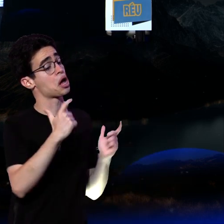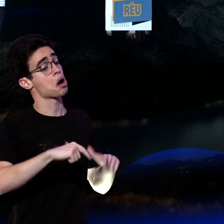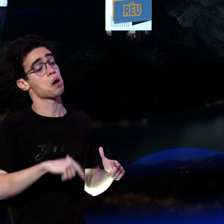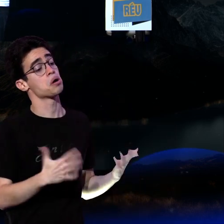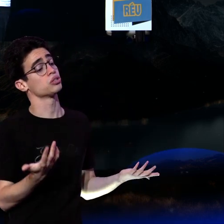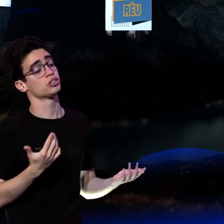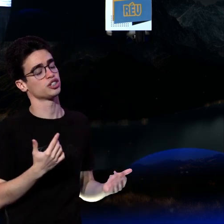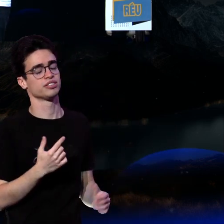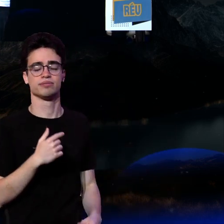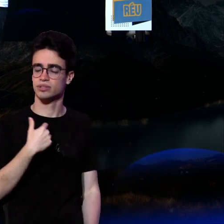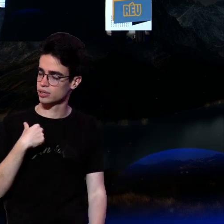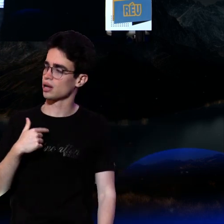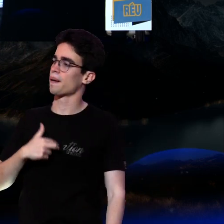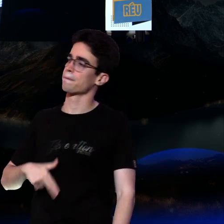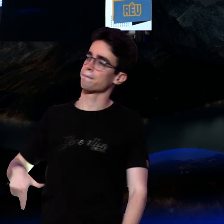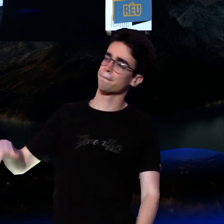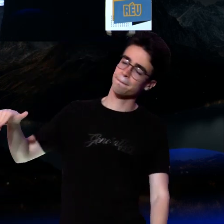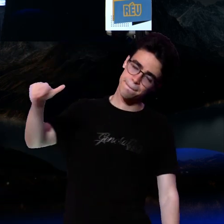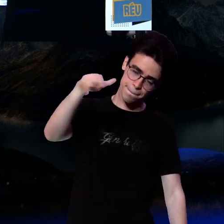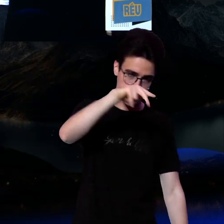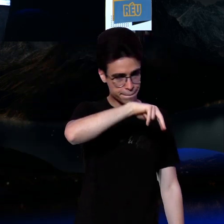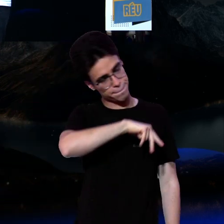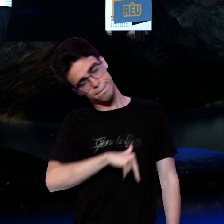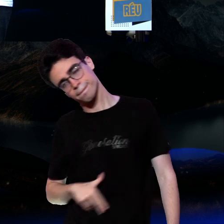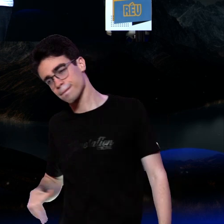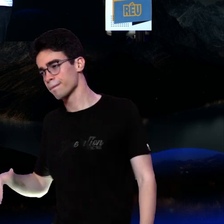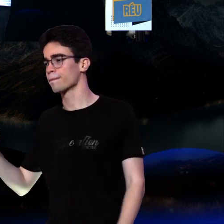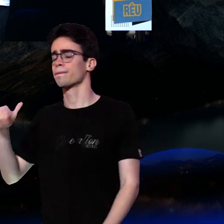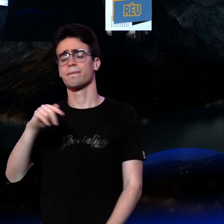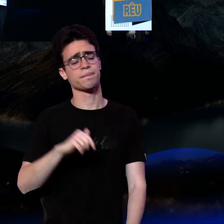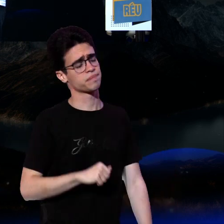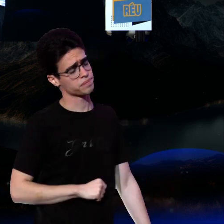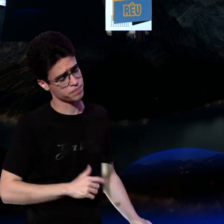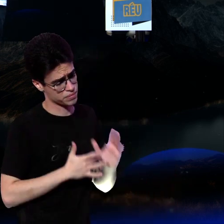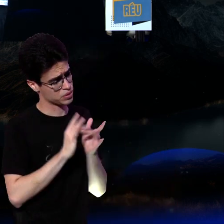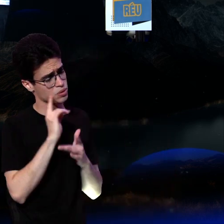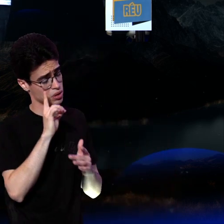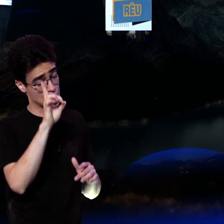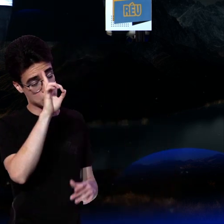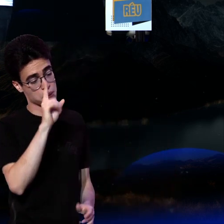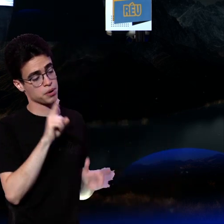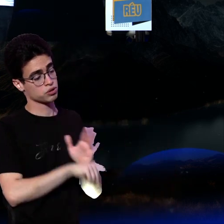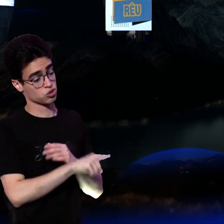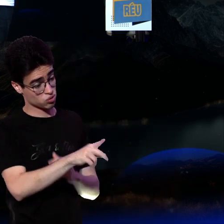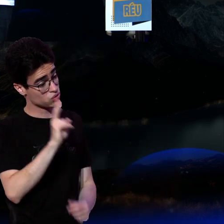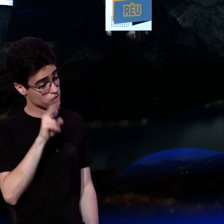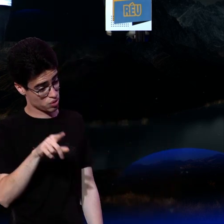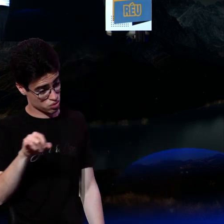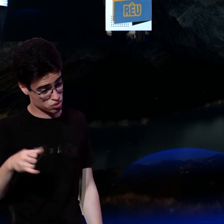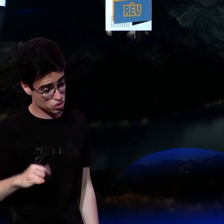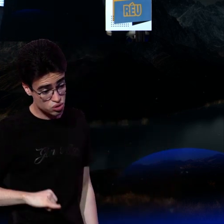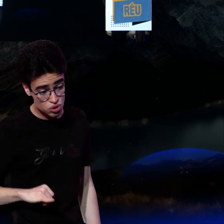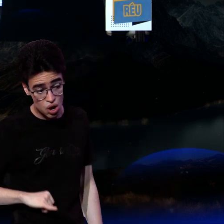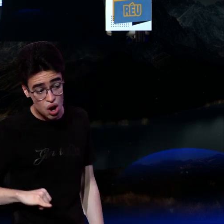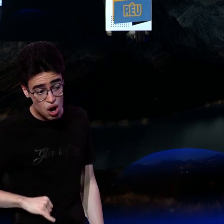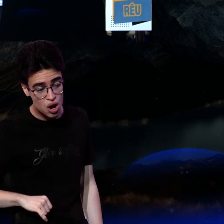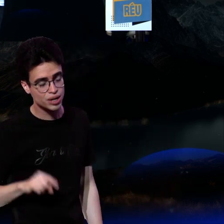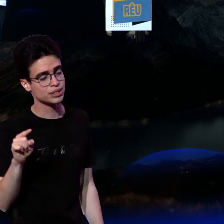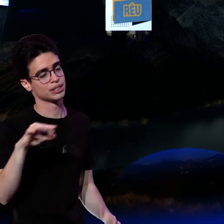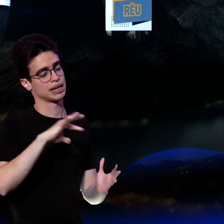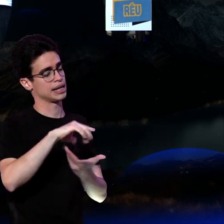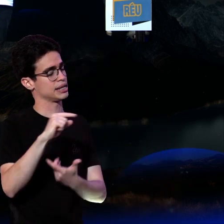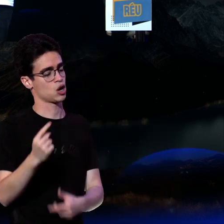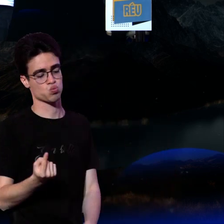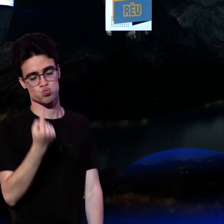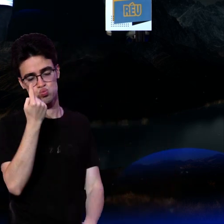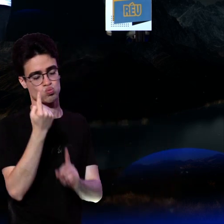respondeu ao Senhor: de perambular pela terra e andar por ela. Então o Senhor disse a Satanás: reparou no meu servo Jó? Não há ninguém na terra como ele,